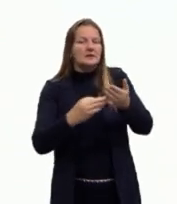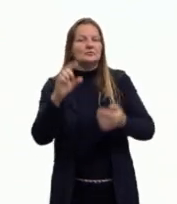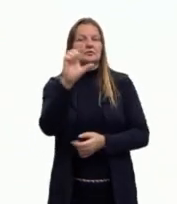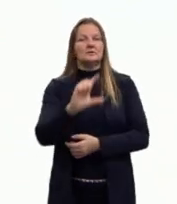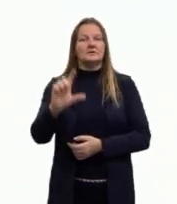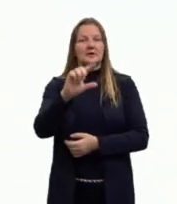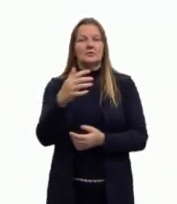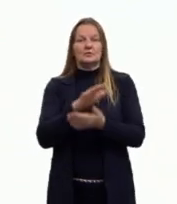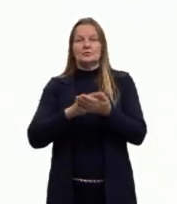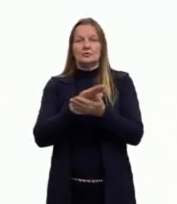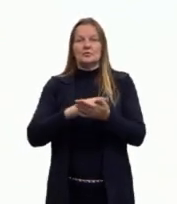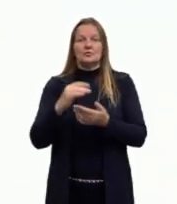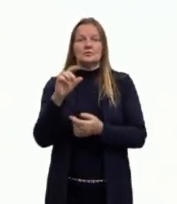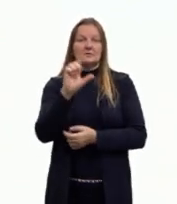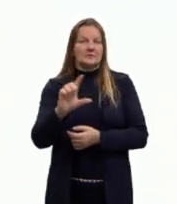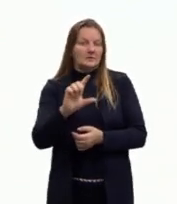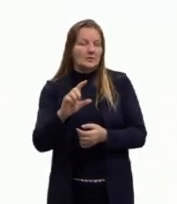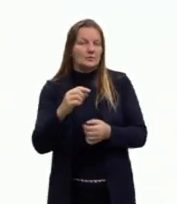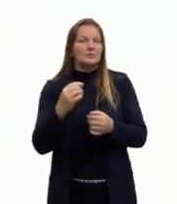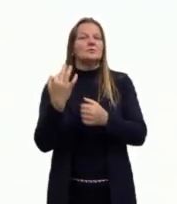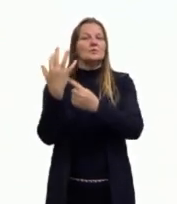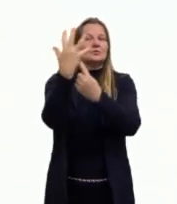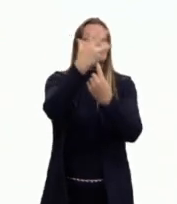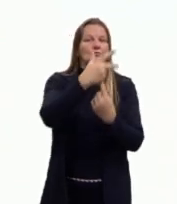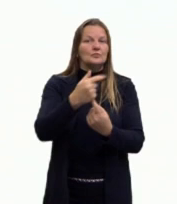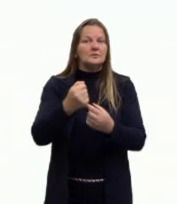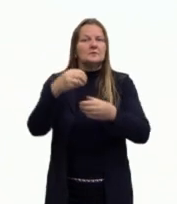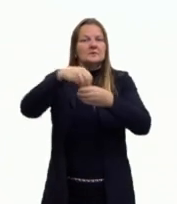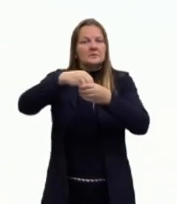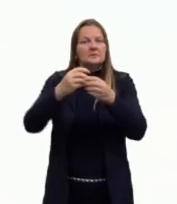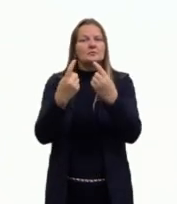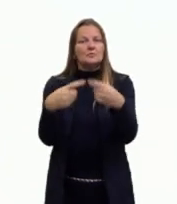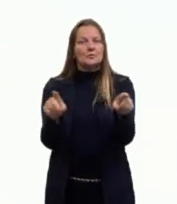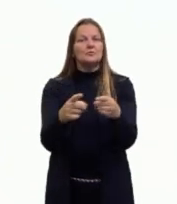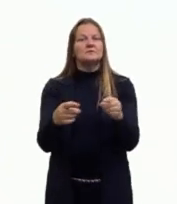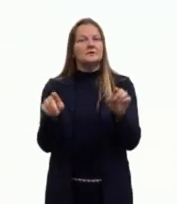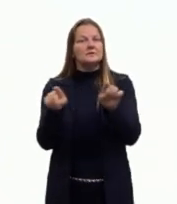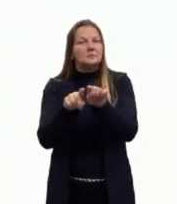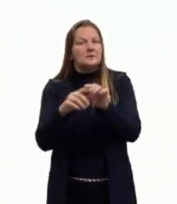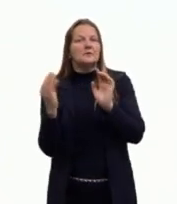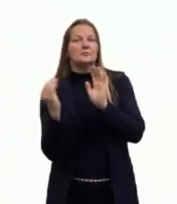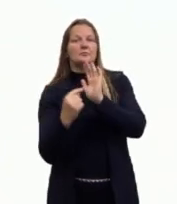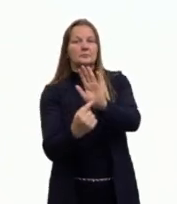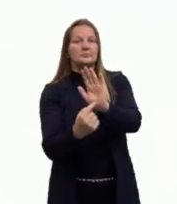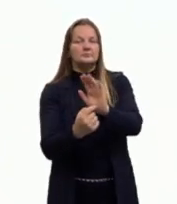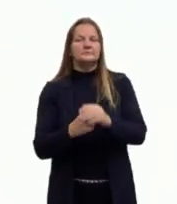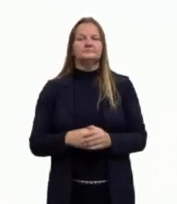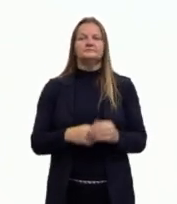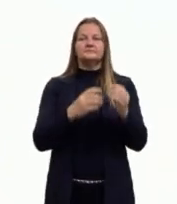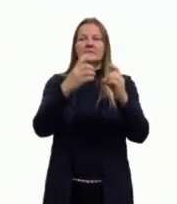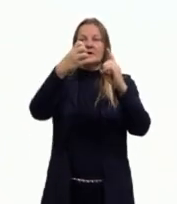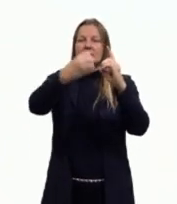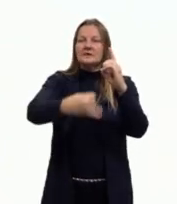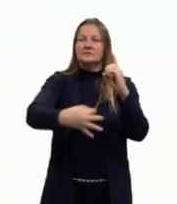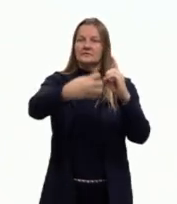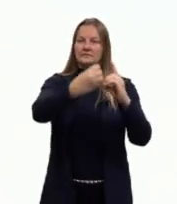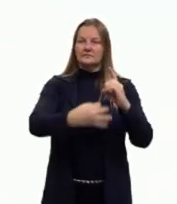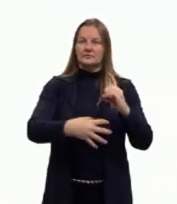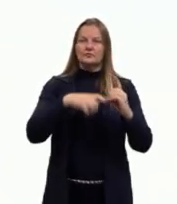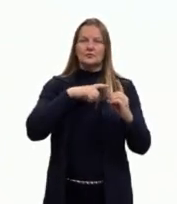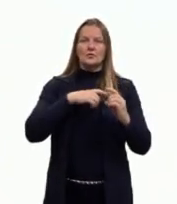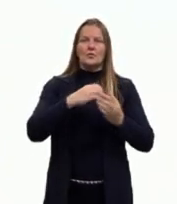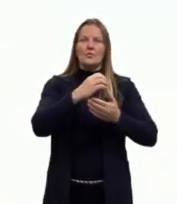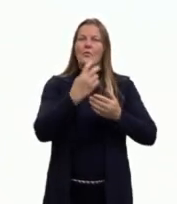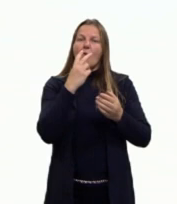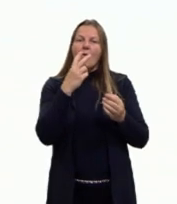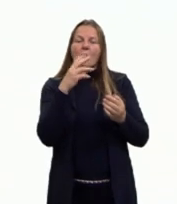artísticas aonde a gente também vai citar a questão da música Eu trouxe essa definição é literalmente um